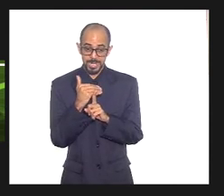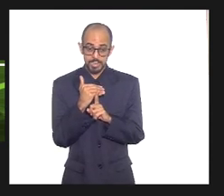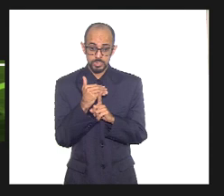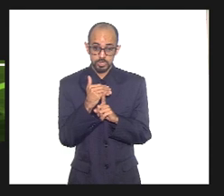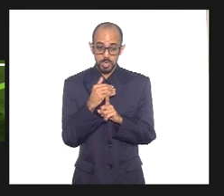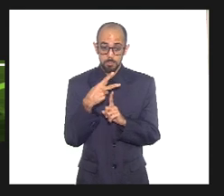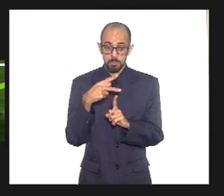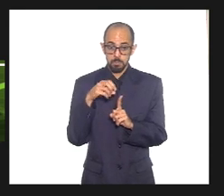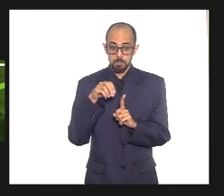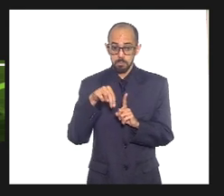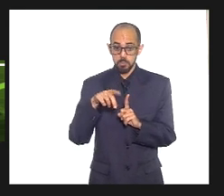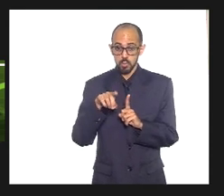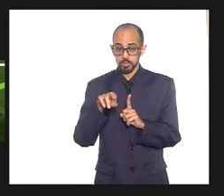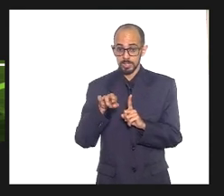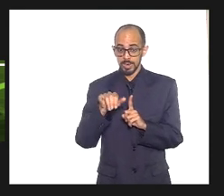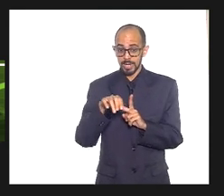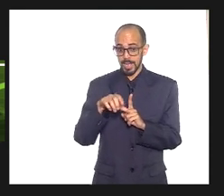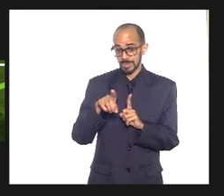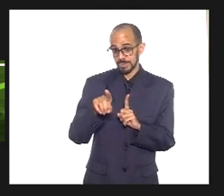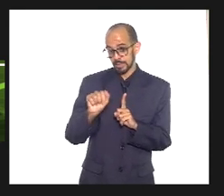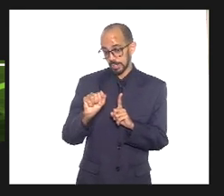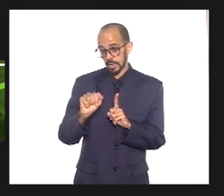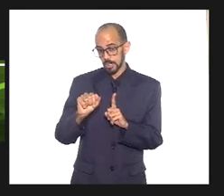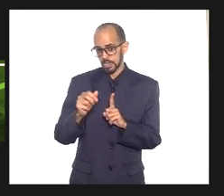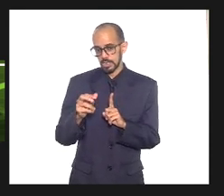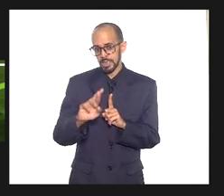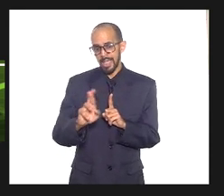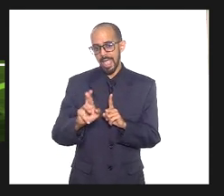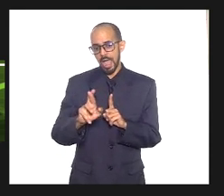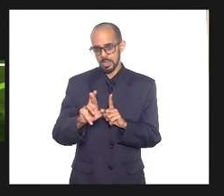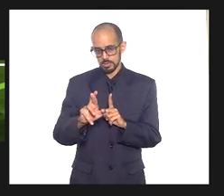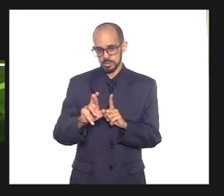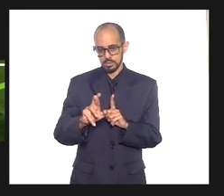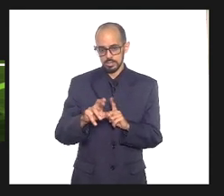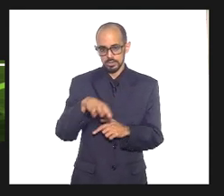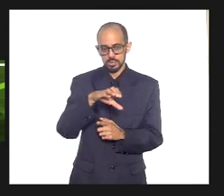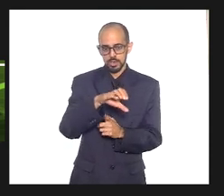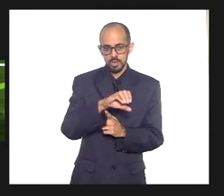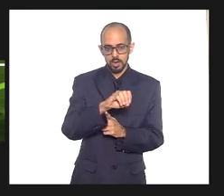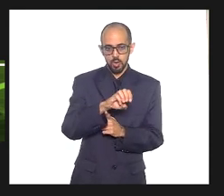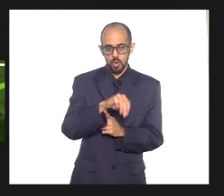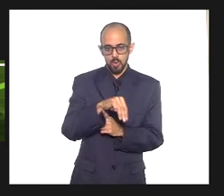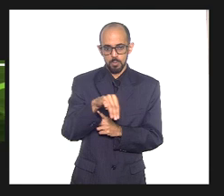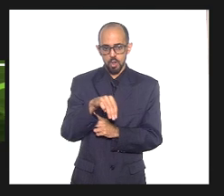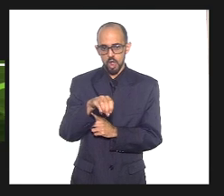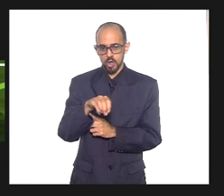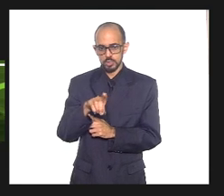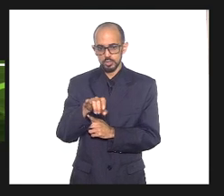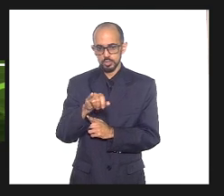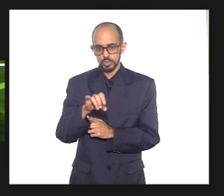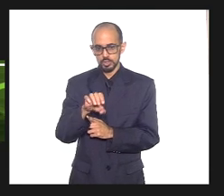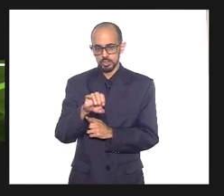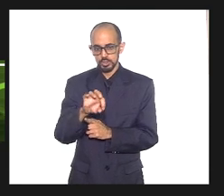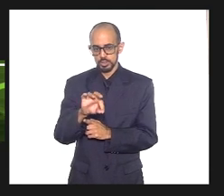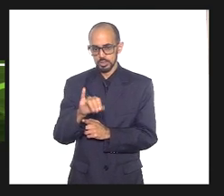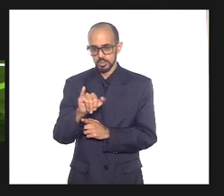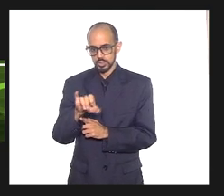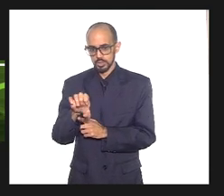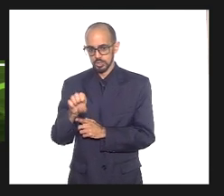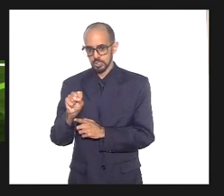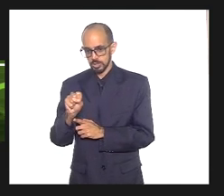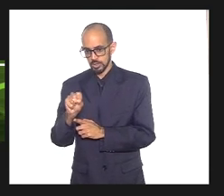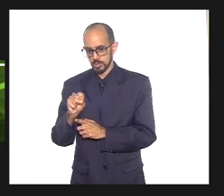preços em reais das commodities, né? E esses índices escolhidos é que eles são relevantes